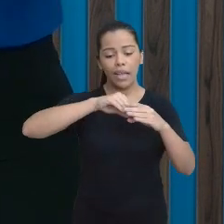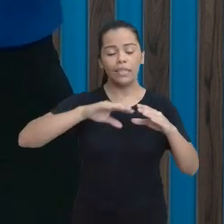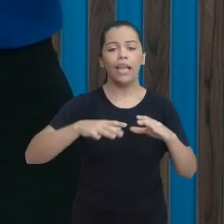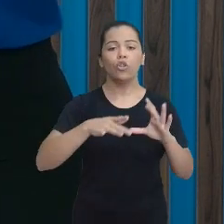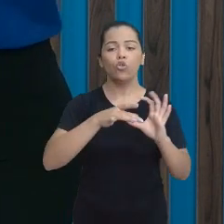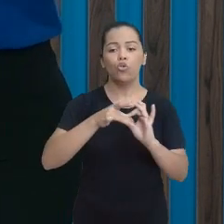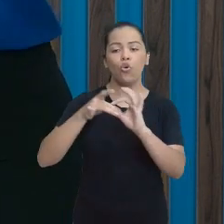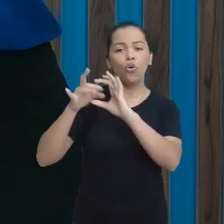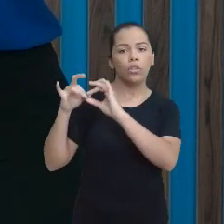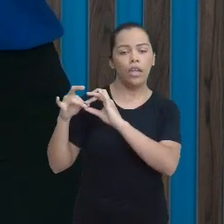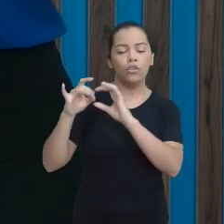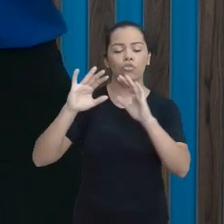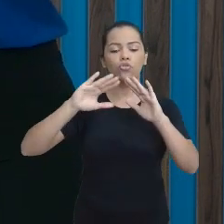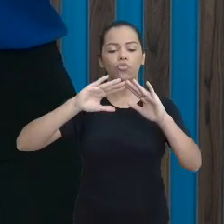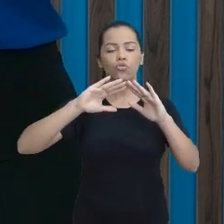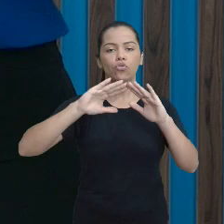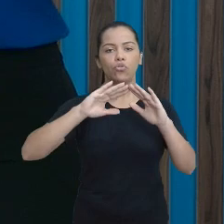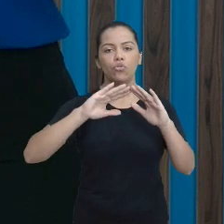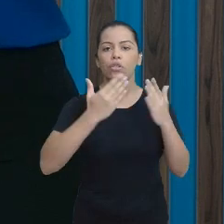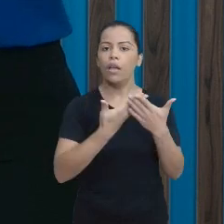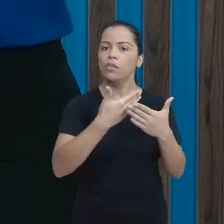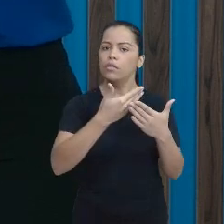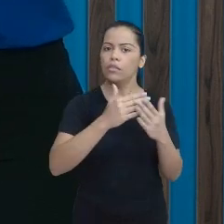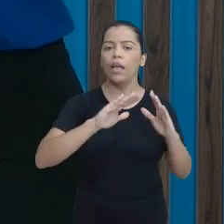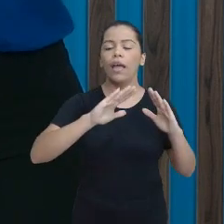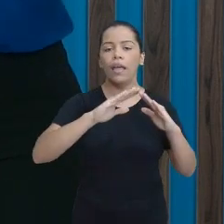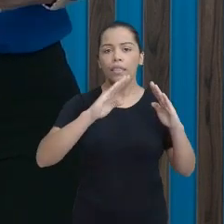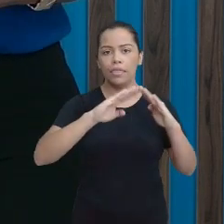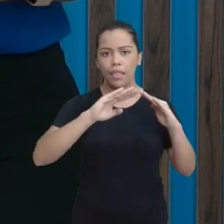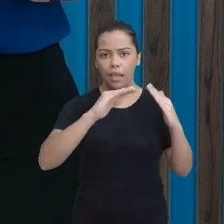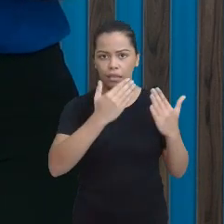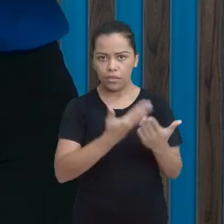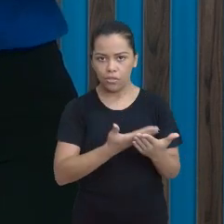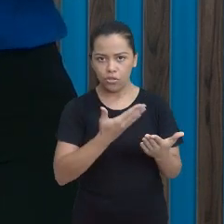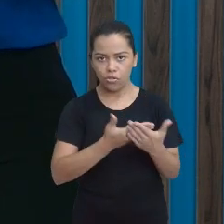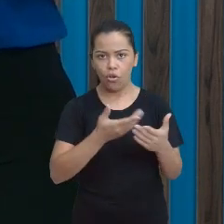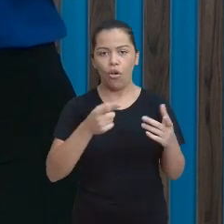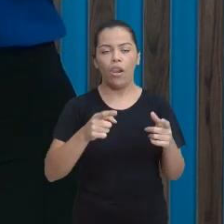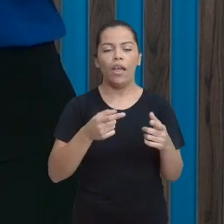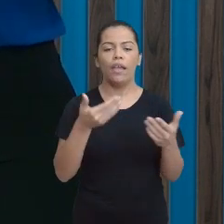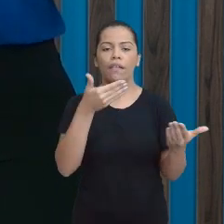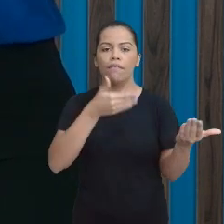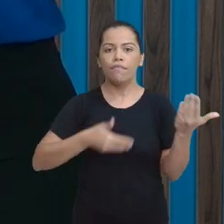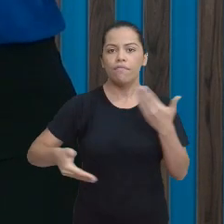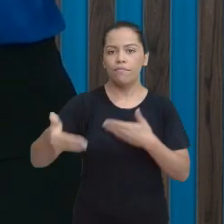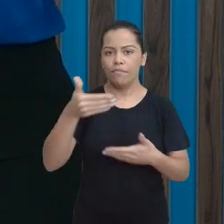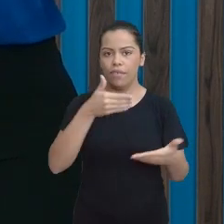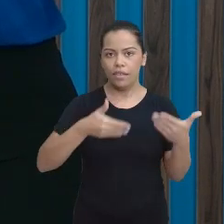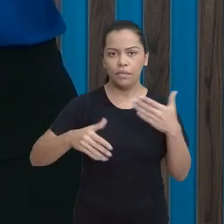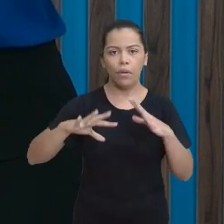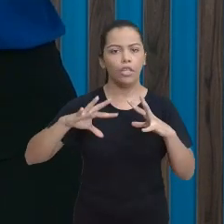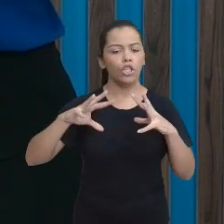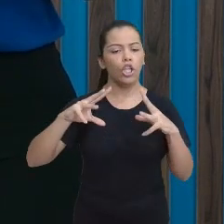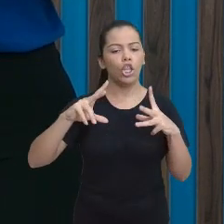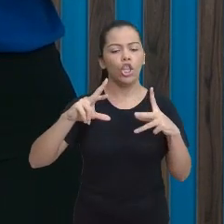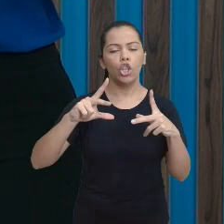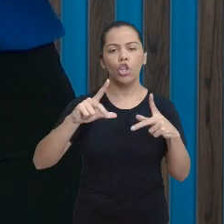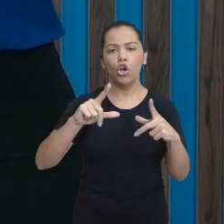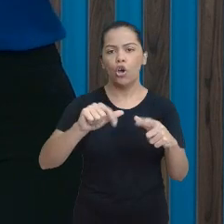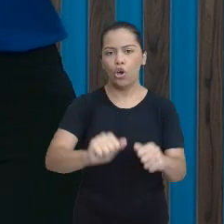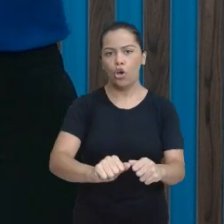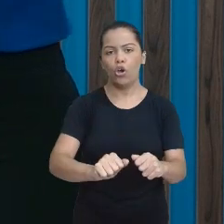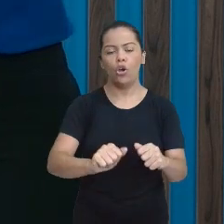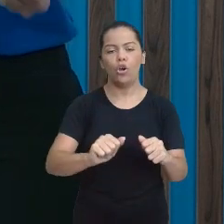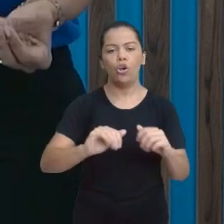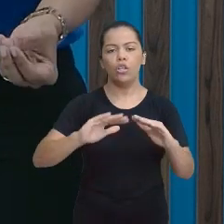a partir das várias instâncias e contempla todo o sistema. E aí a gente vai desse olhar mais amplo